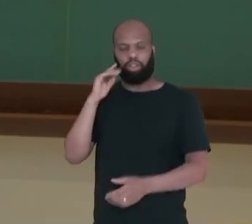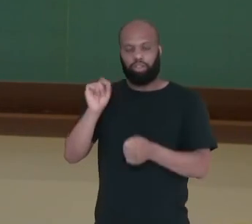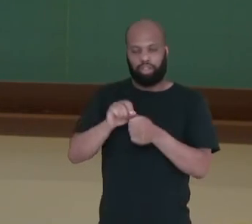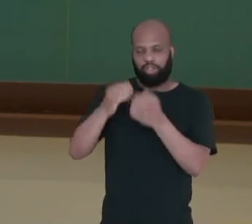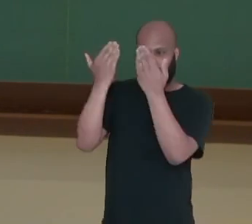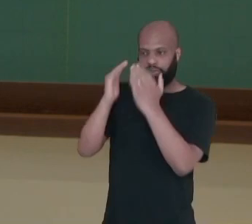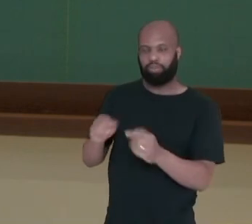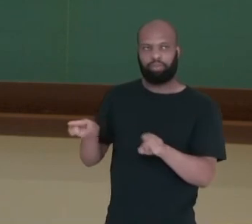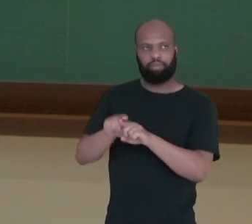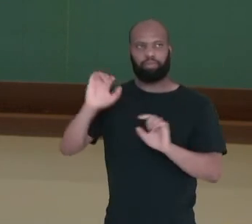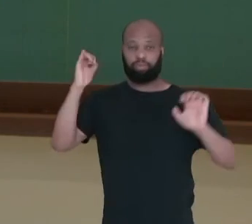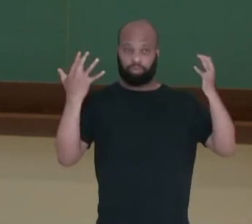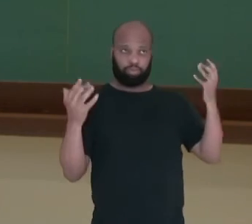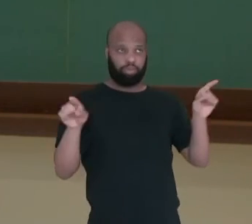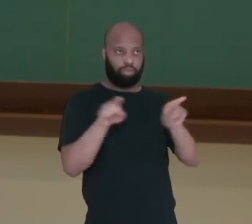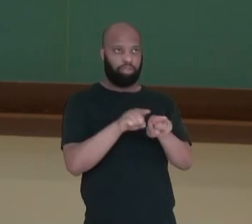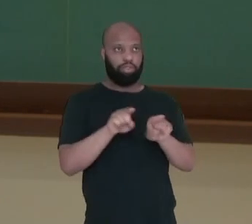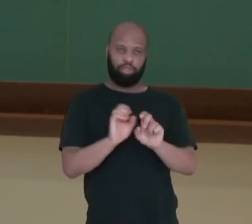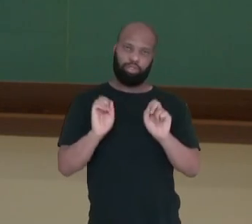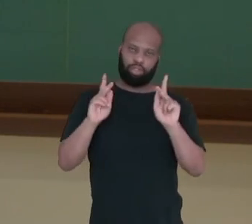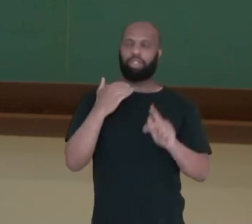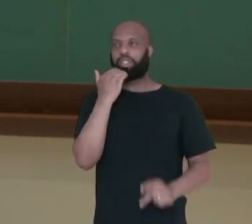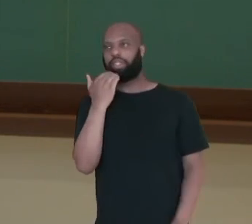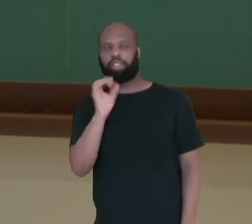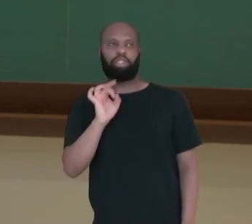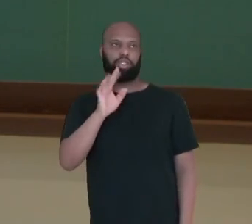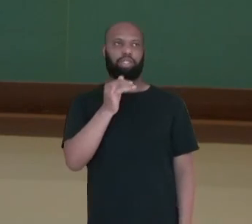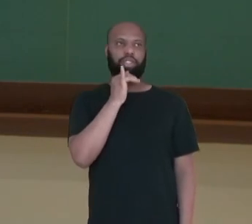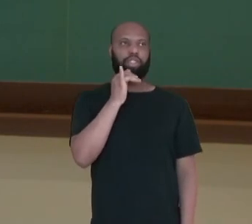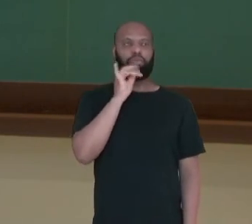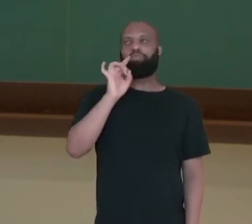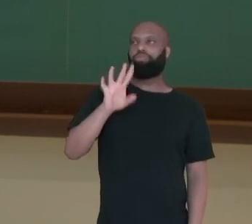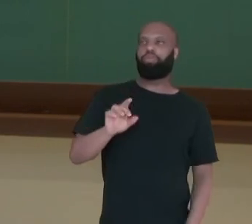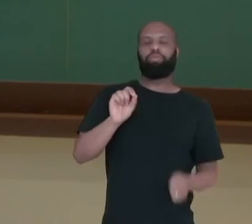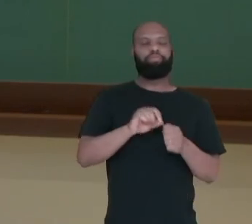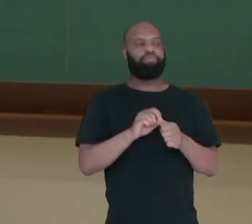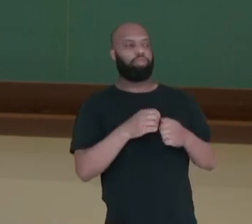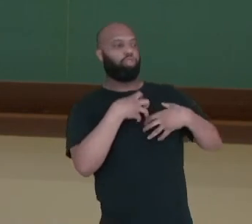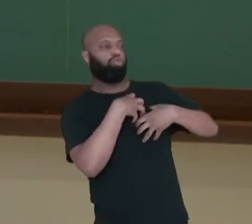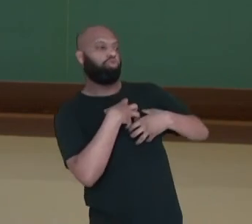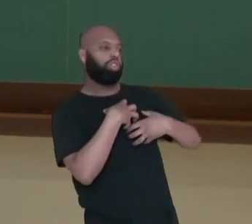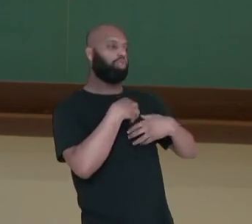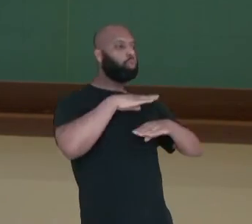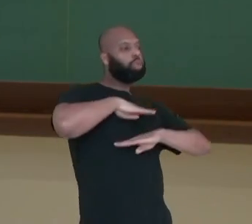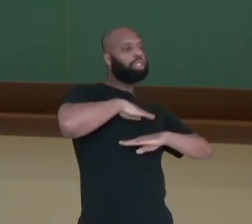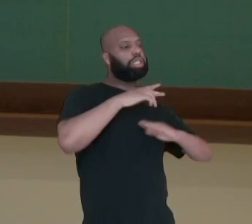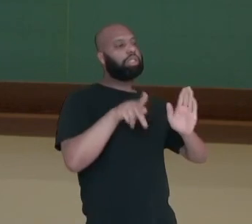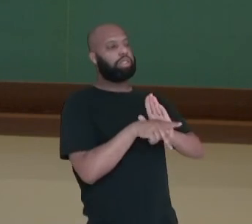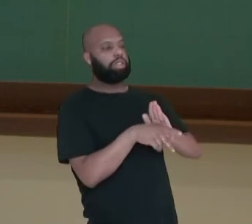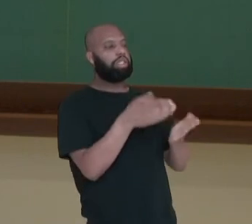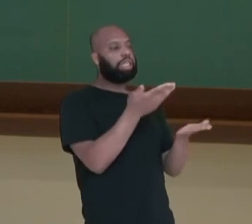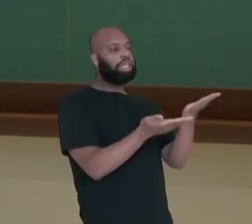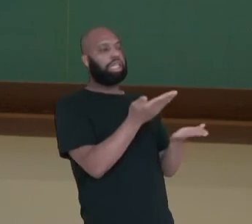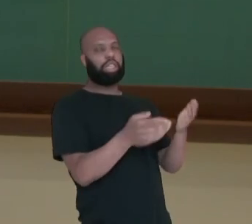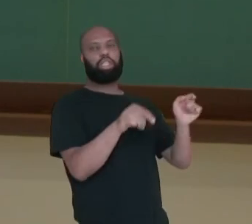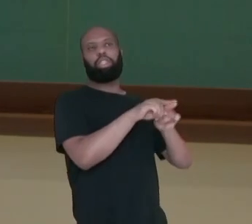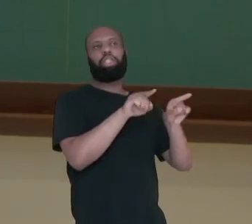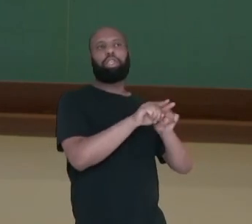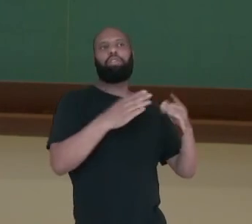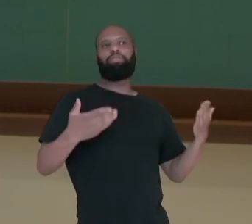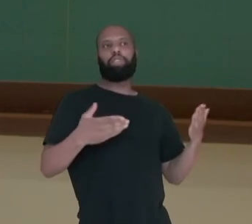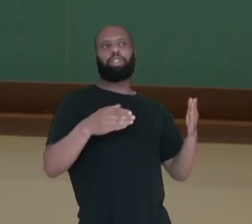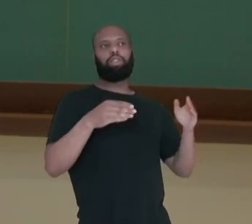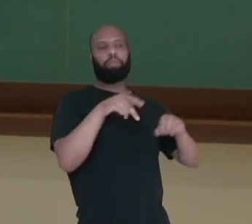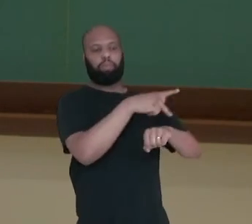a análise dos acontecimentos, tal. Não adianta só ficar ali numa situação de moderação, de equilíbrio e